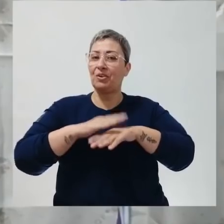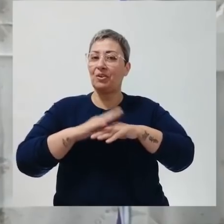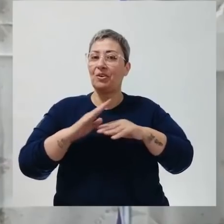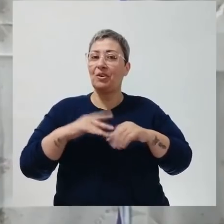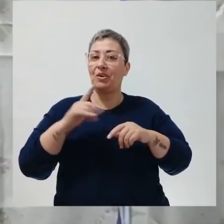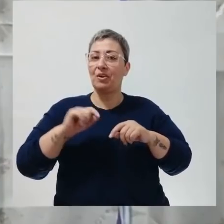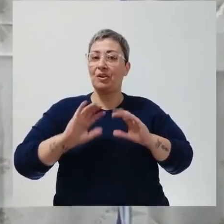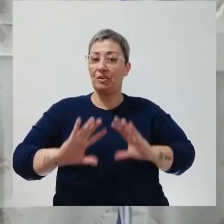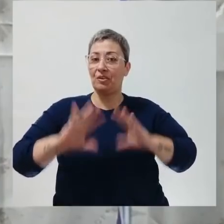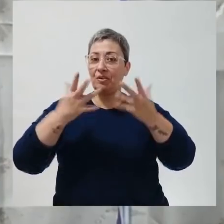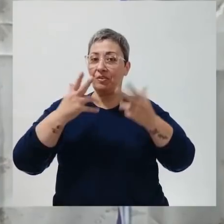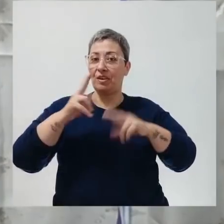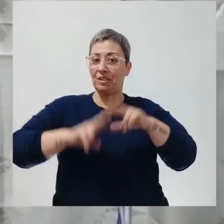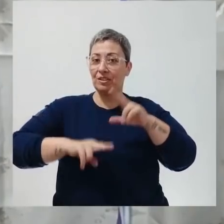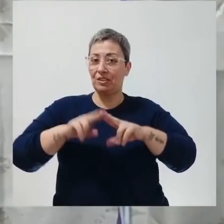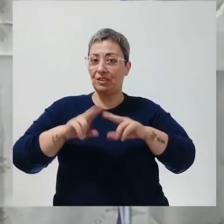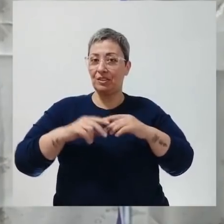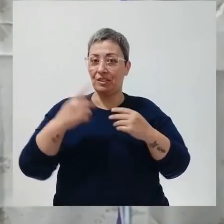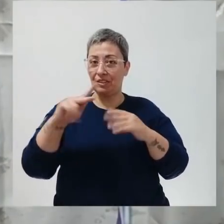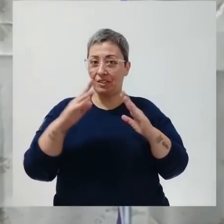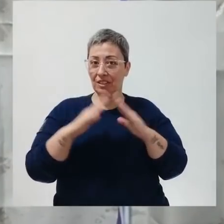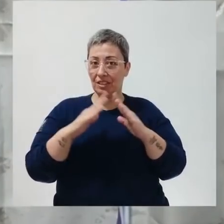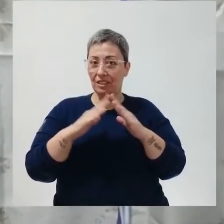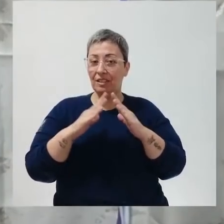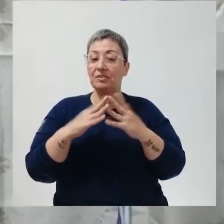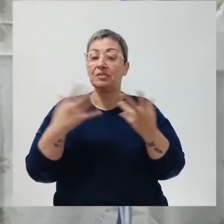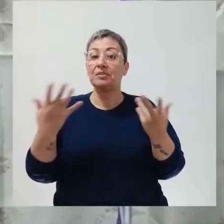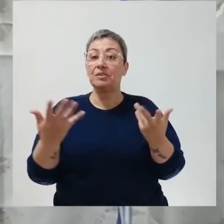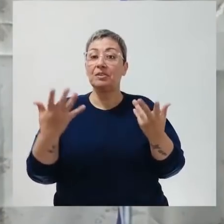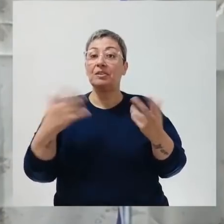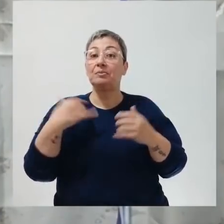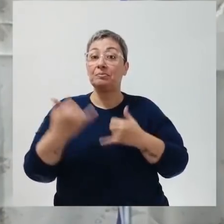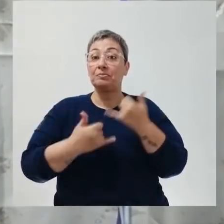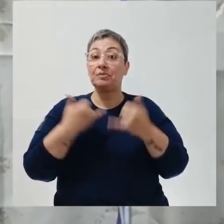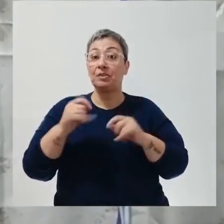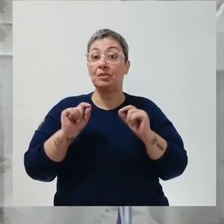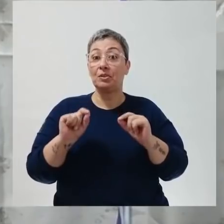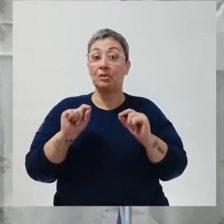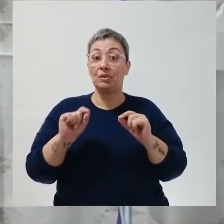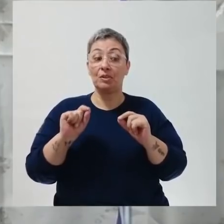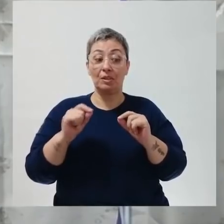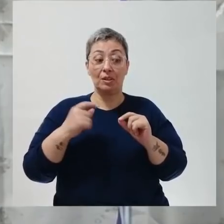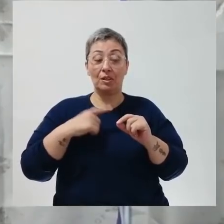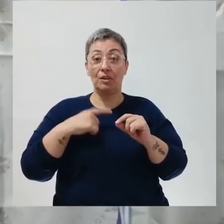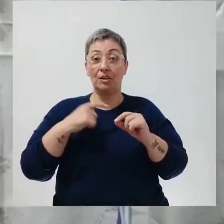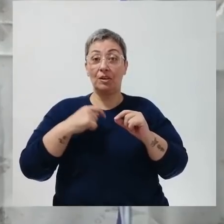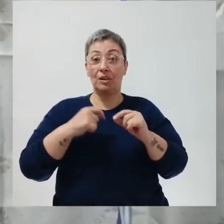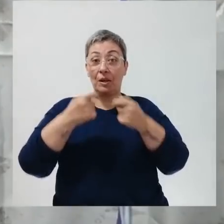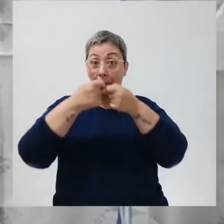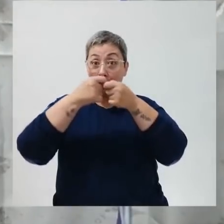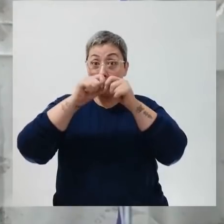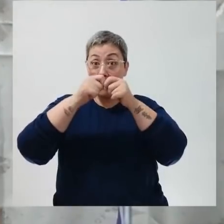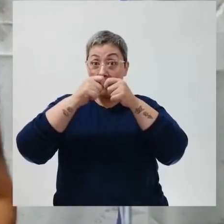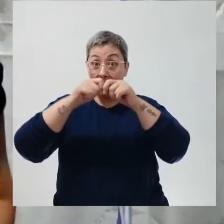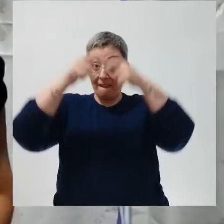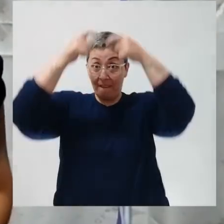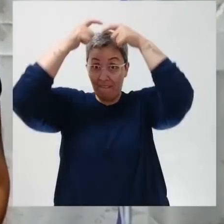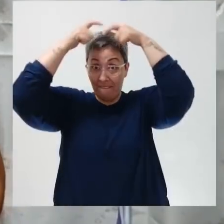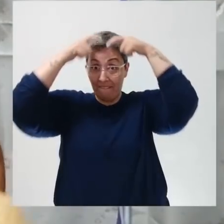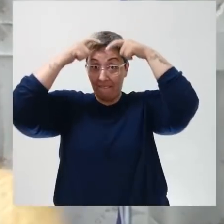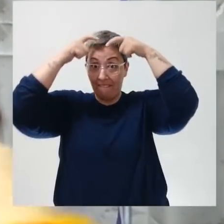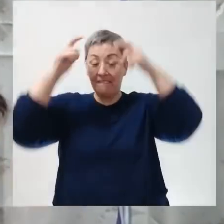seu arraiar aí na sua casa. E essa brincadeira é Tem Piolho na Minha